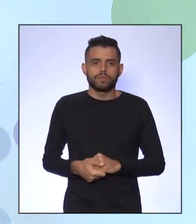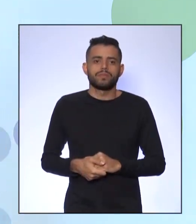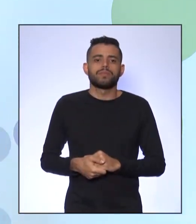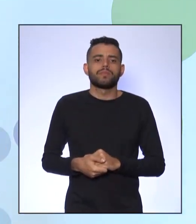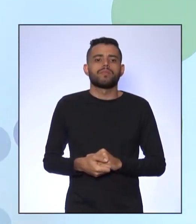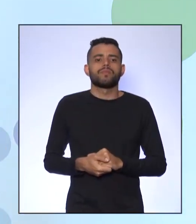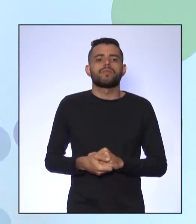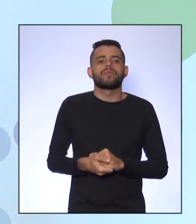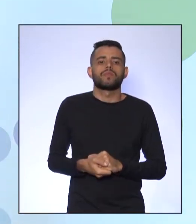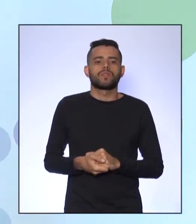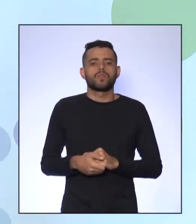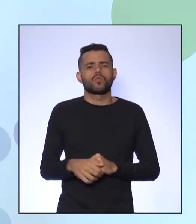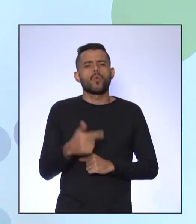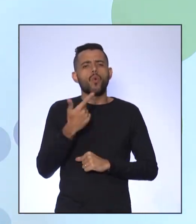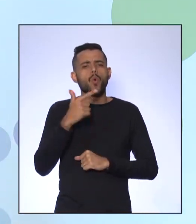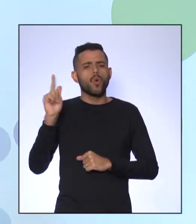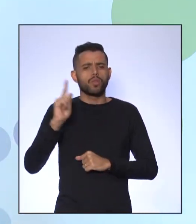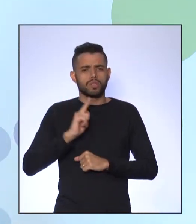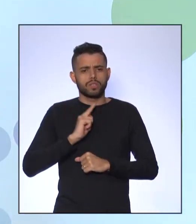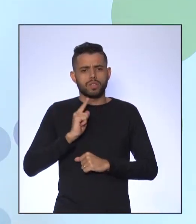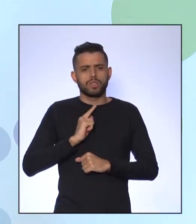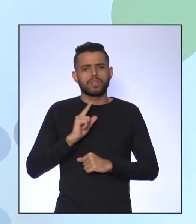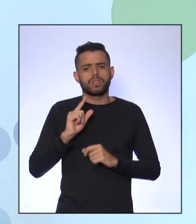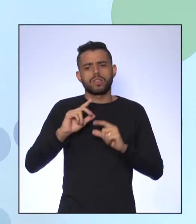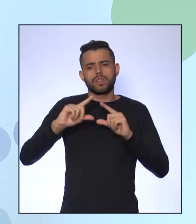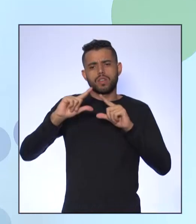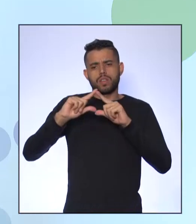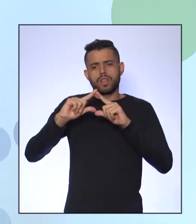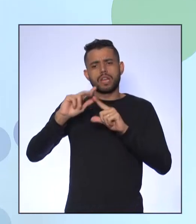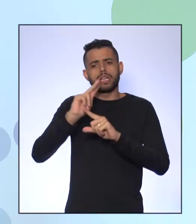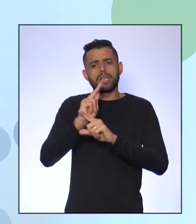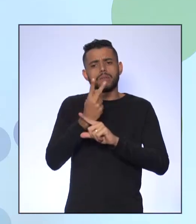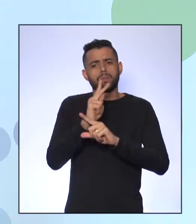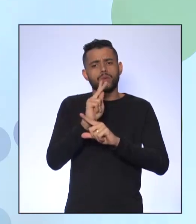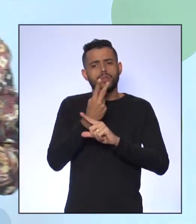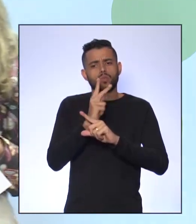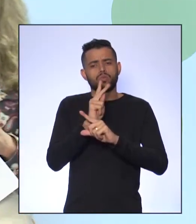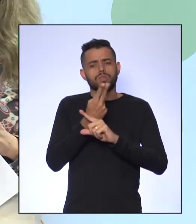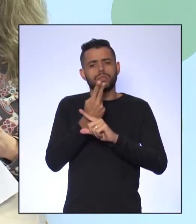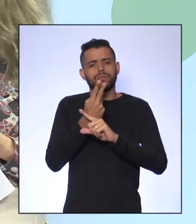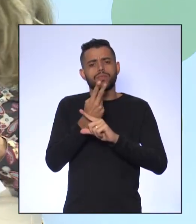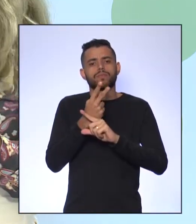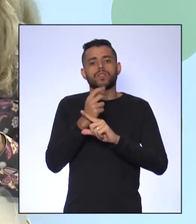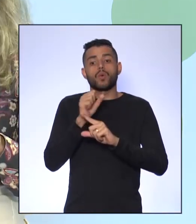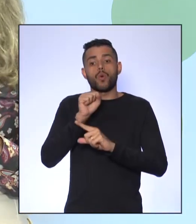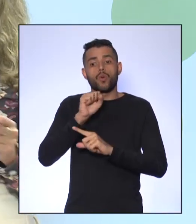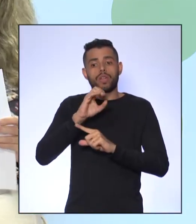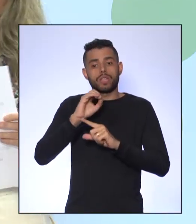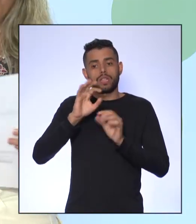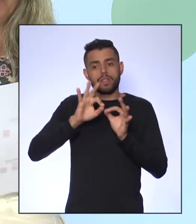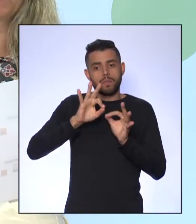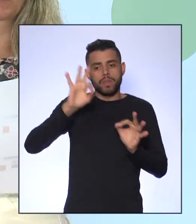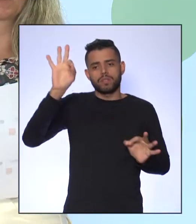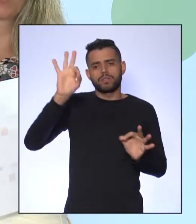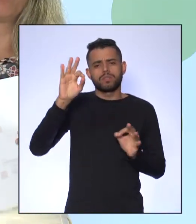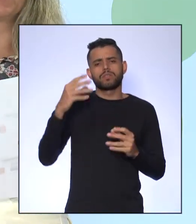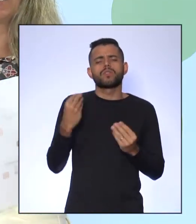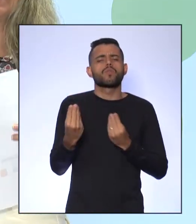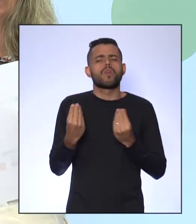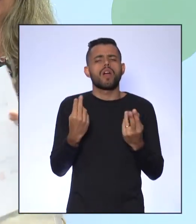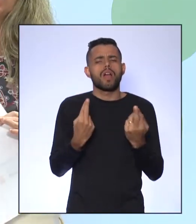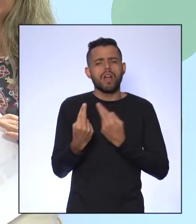outra medida que a gente tem aqui é a hipotenusa, ó, que é 80 metros. Então, qual a relação trigonométrica